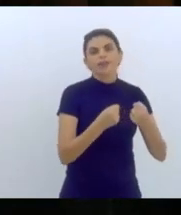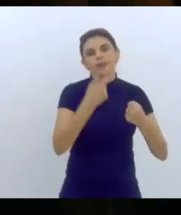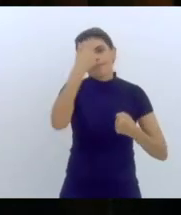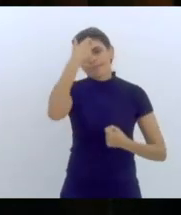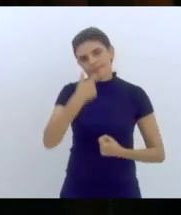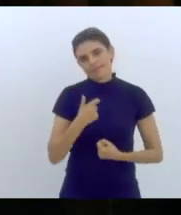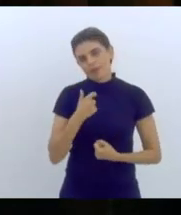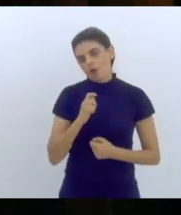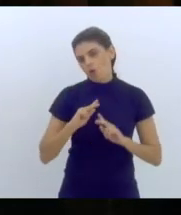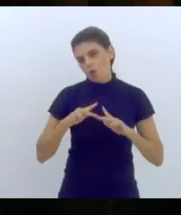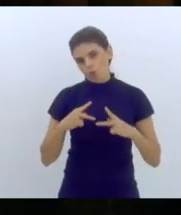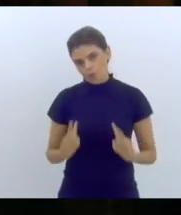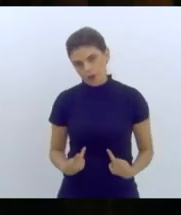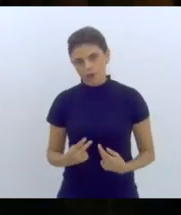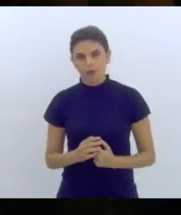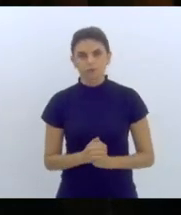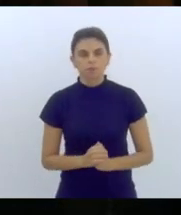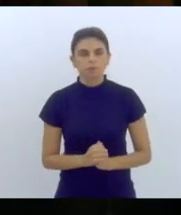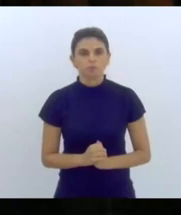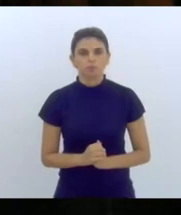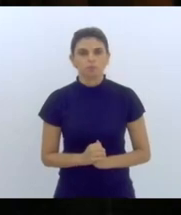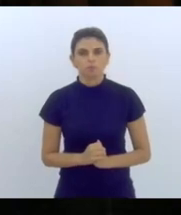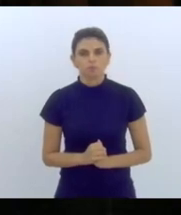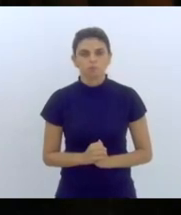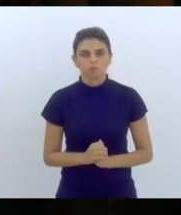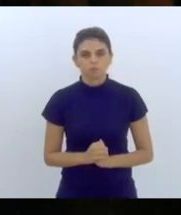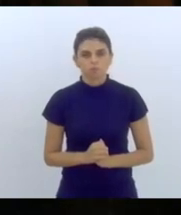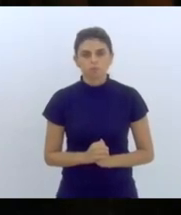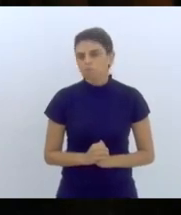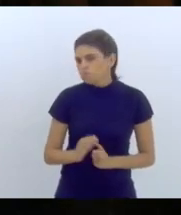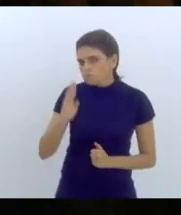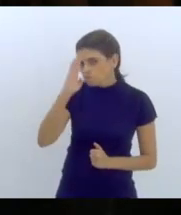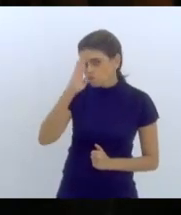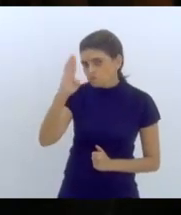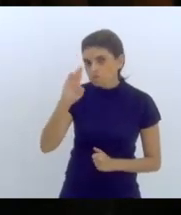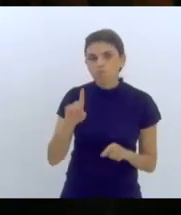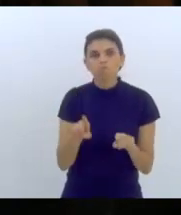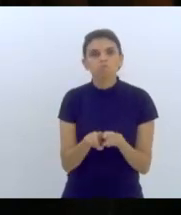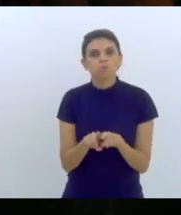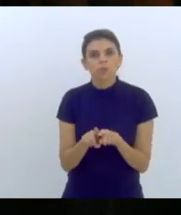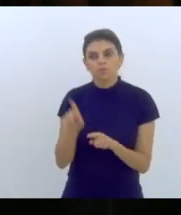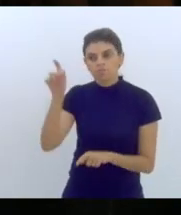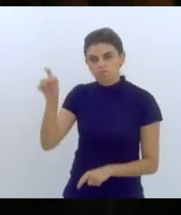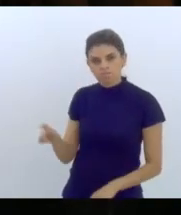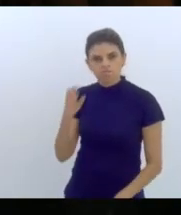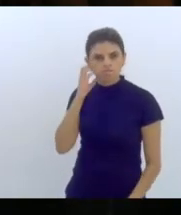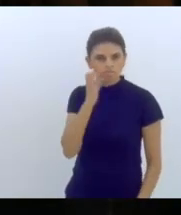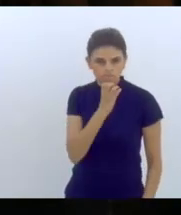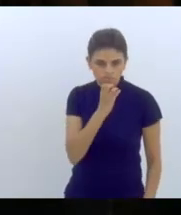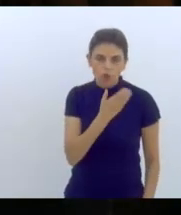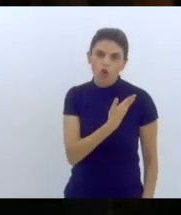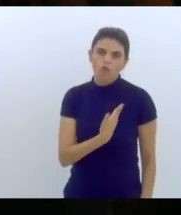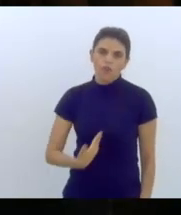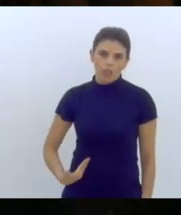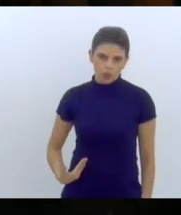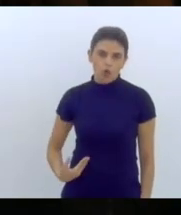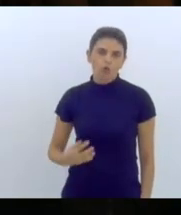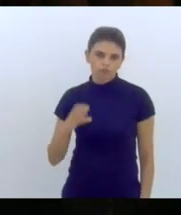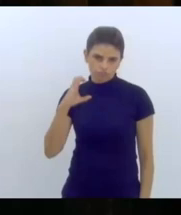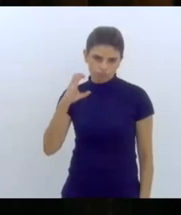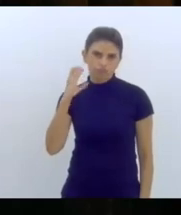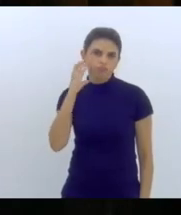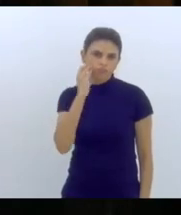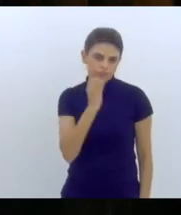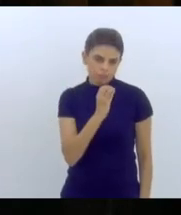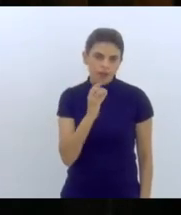humana. E aí é fundamental que o governador do estado garanta para